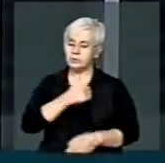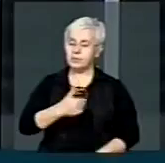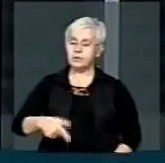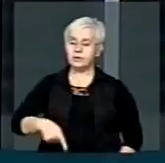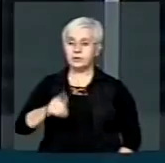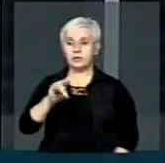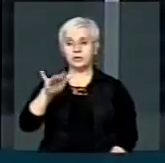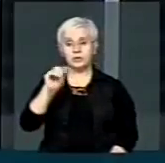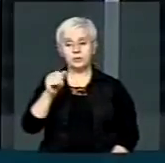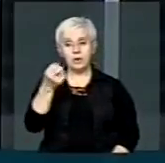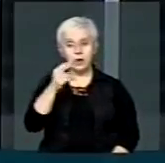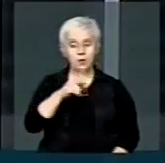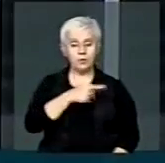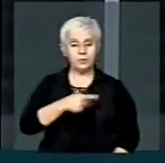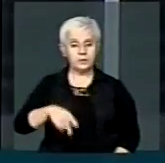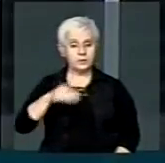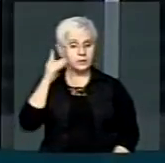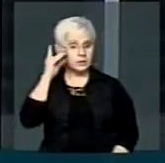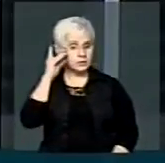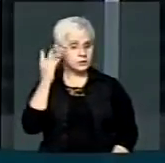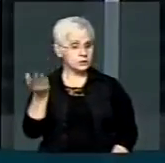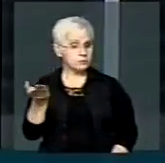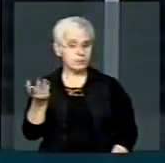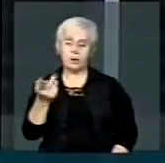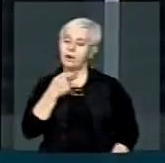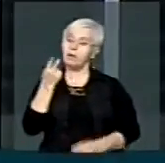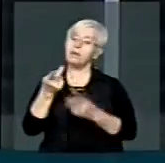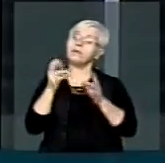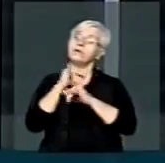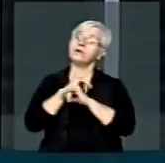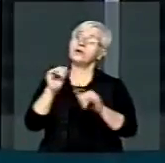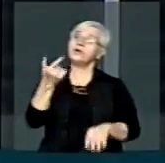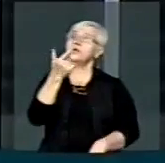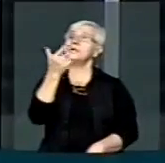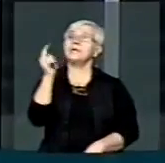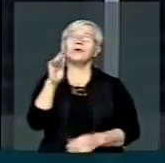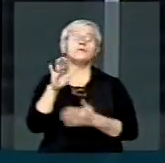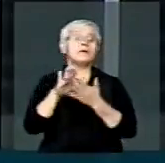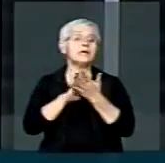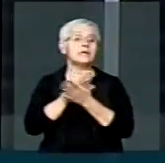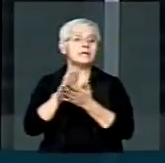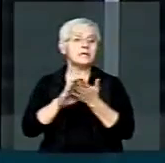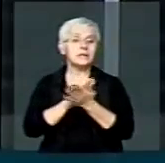Dilma? E quero aqui dizer, senhor presidente, não existe nenhuma.